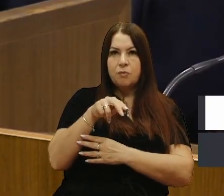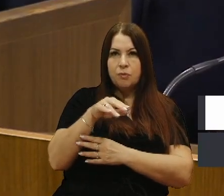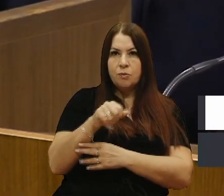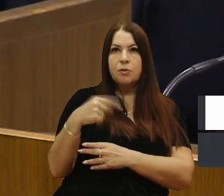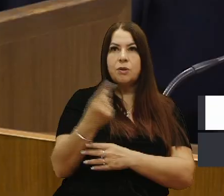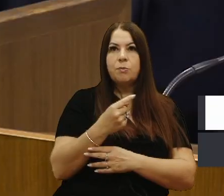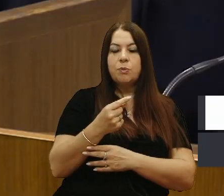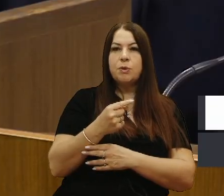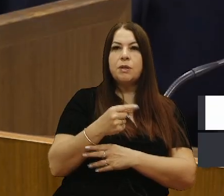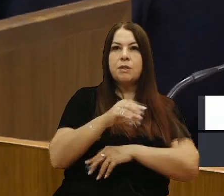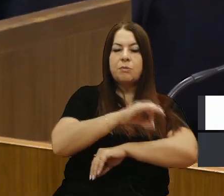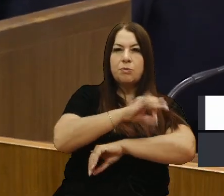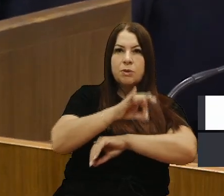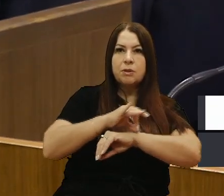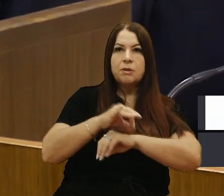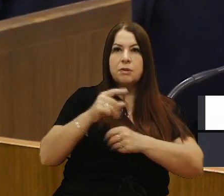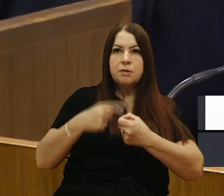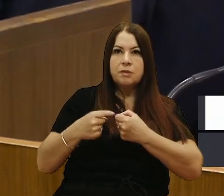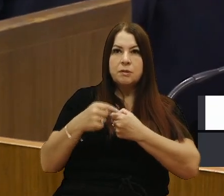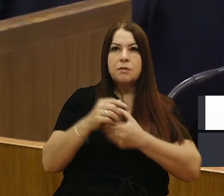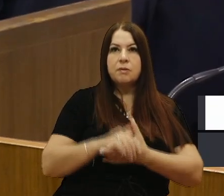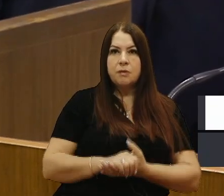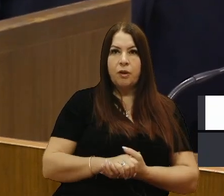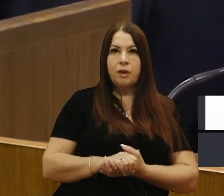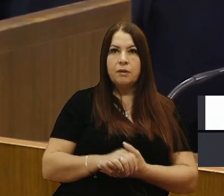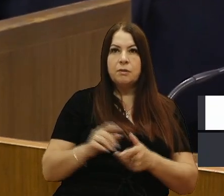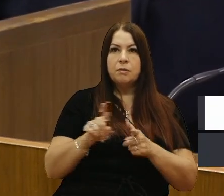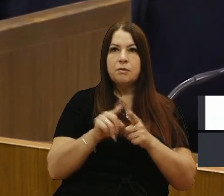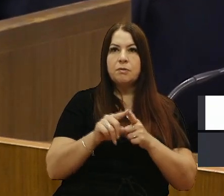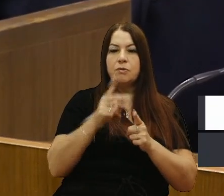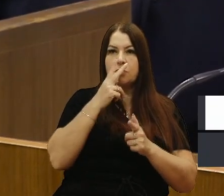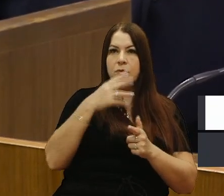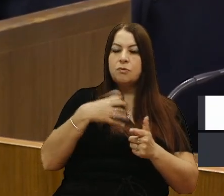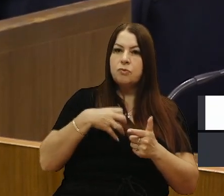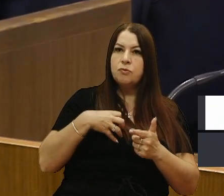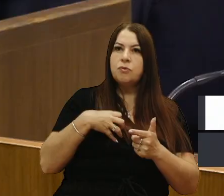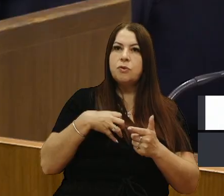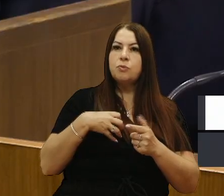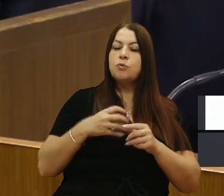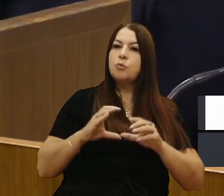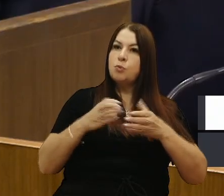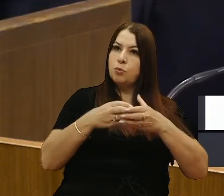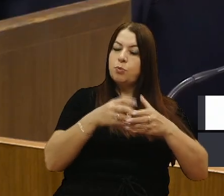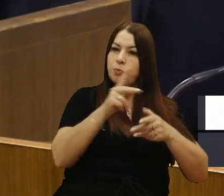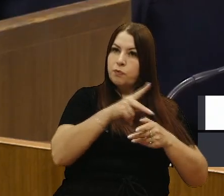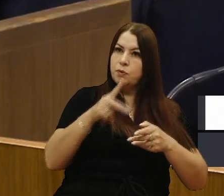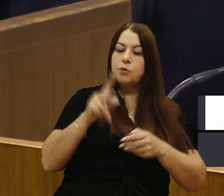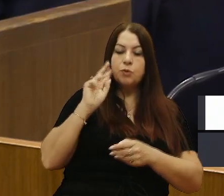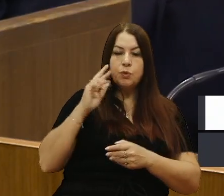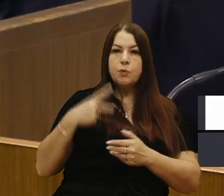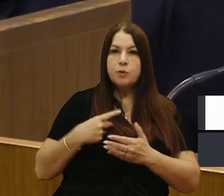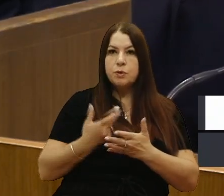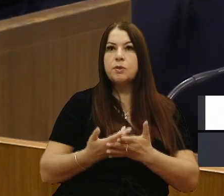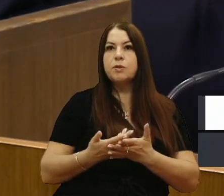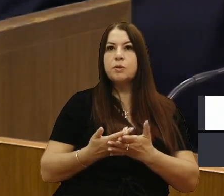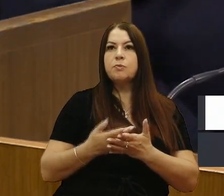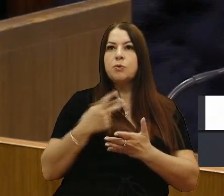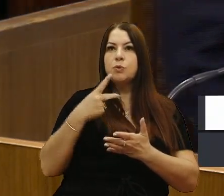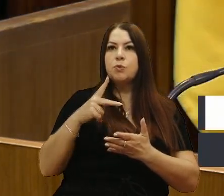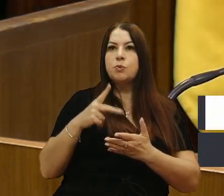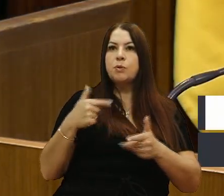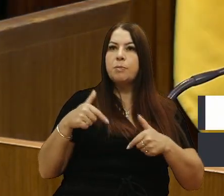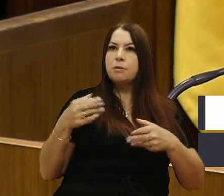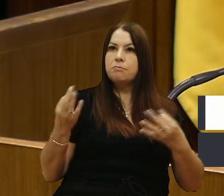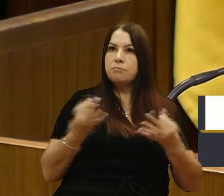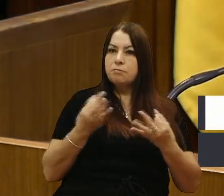categoria Urbanismo e Cidades. Da mesma forma, o corpo docente tem sido reconhecido por sua